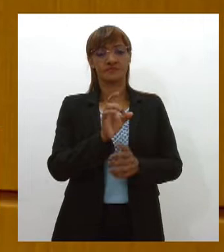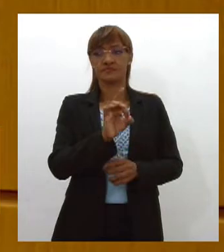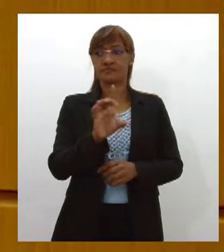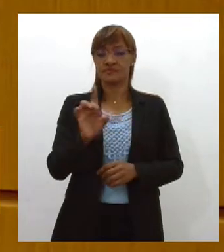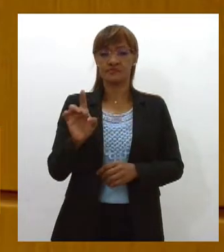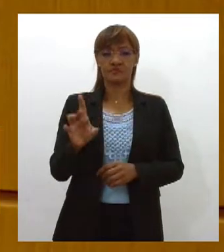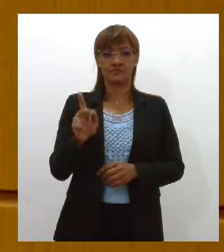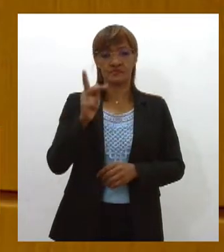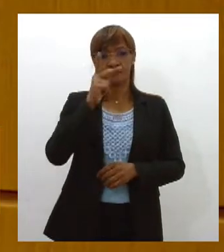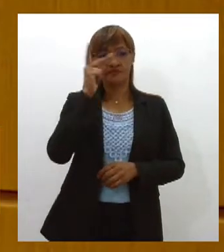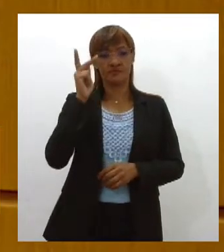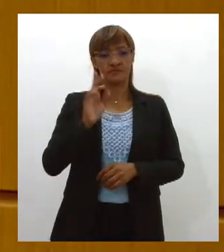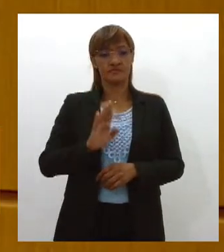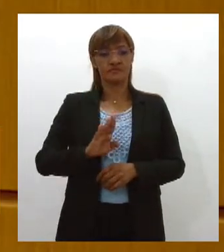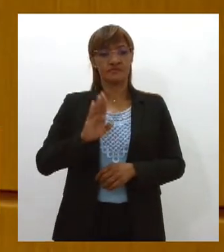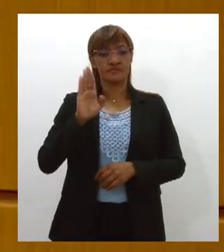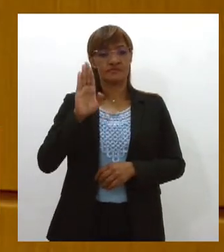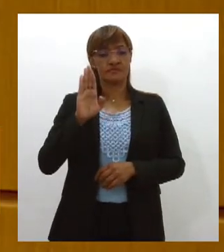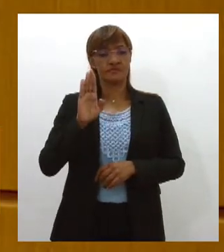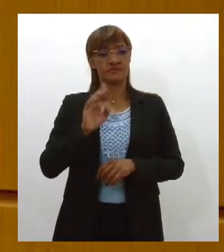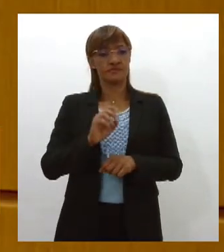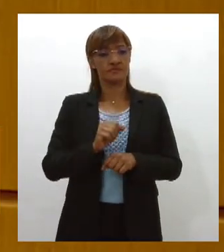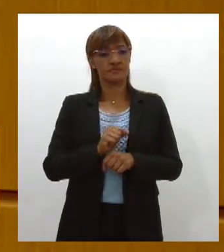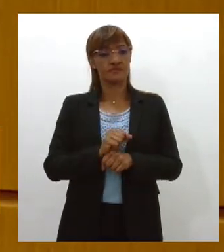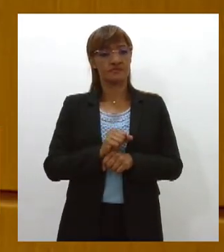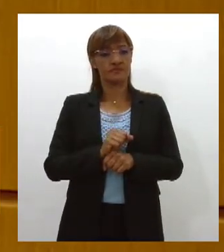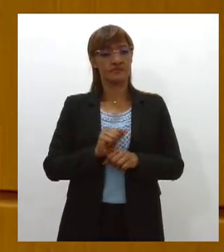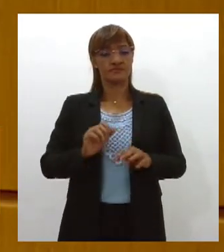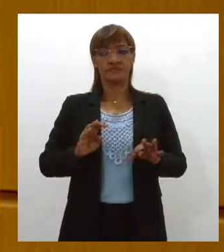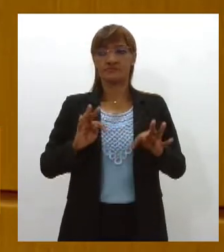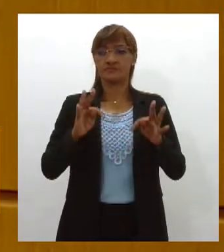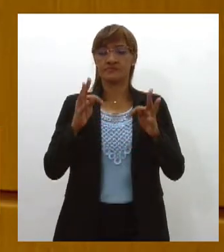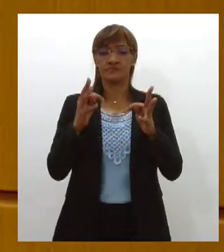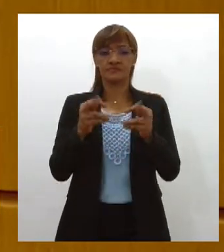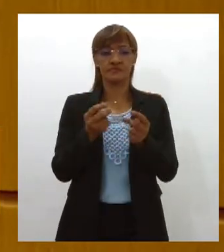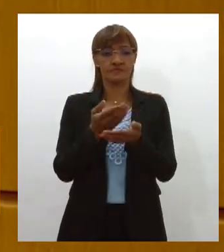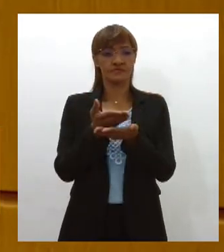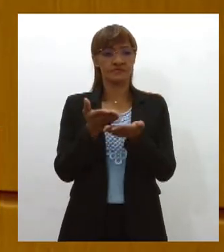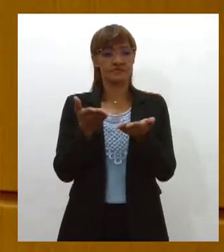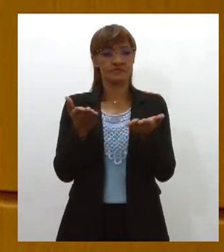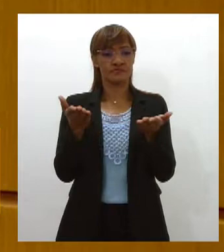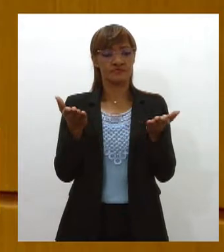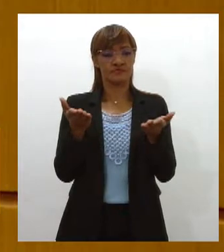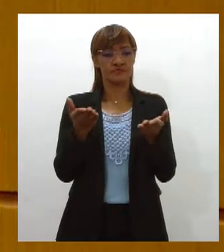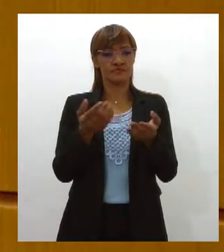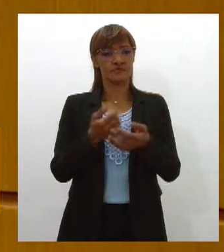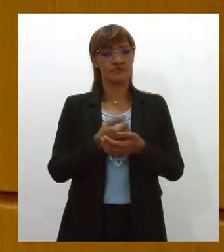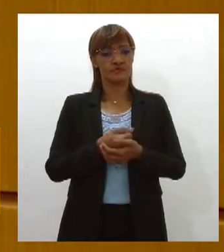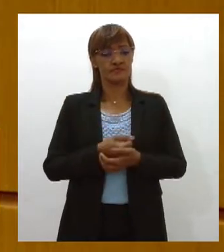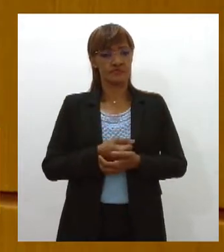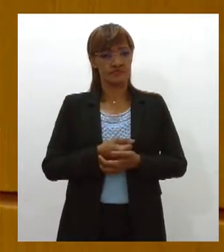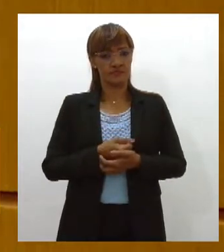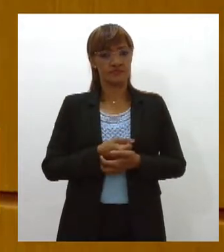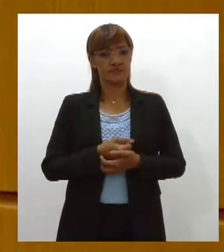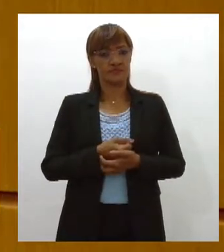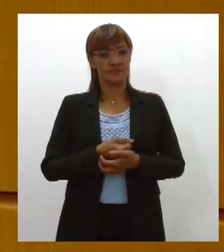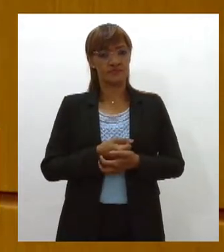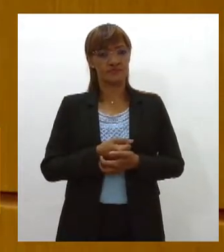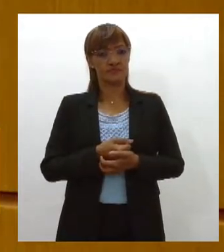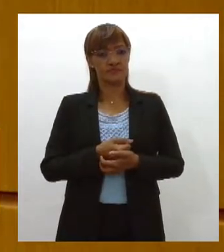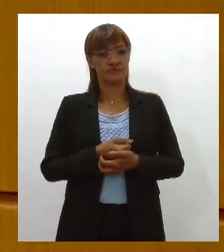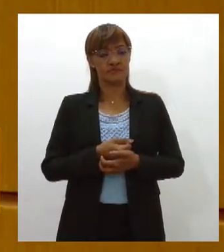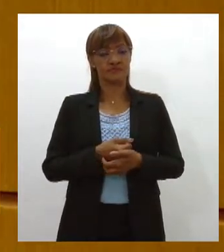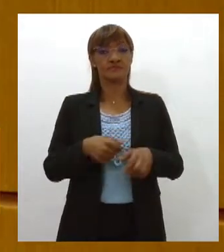e também a todos que lograram o êxito nesse pleito eleitoral. Também